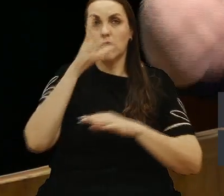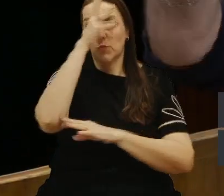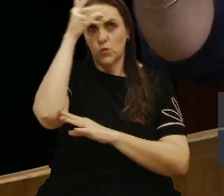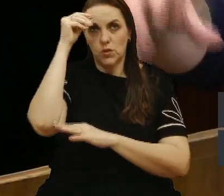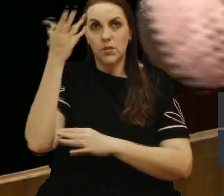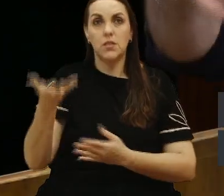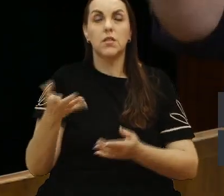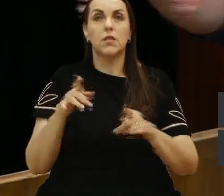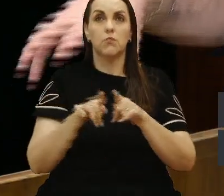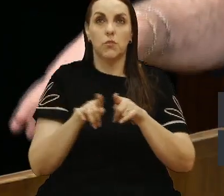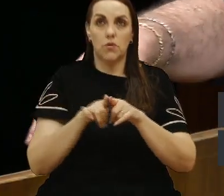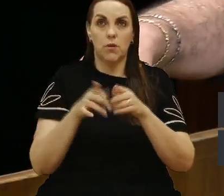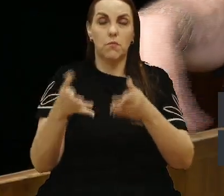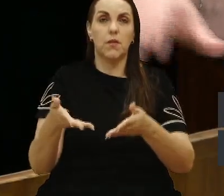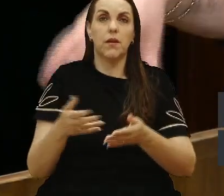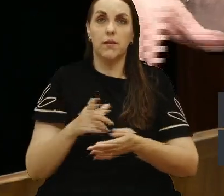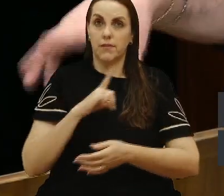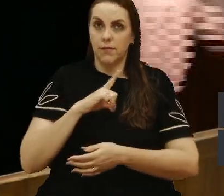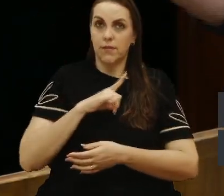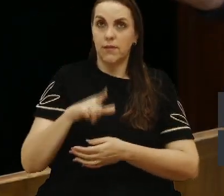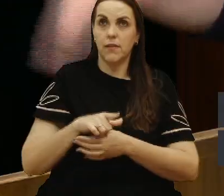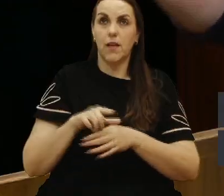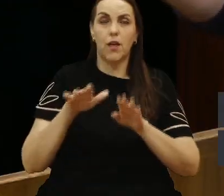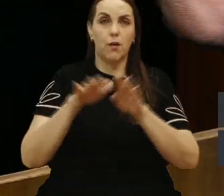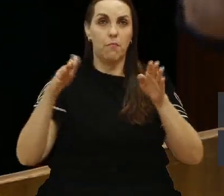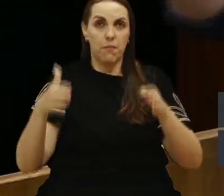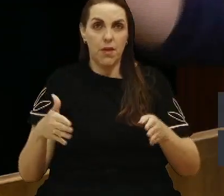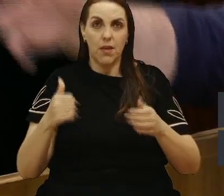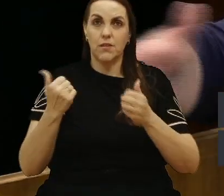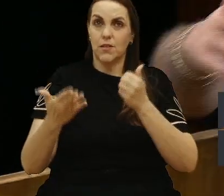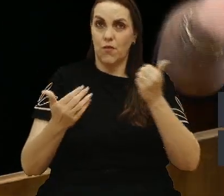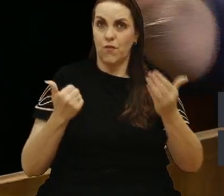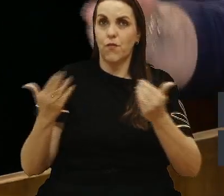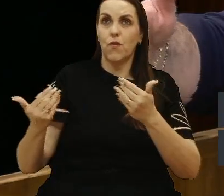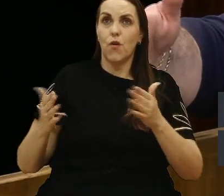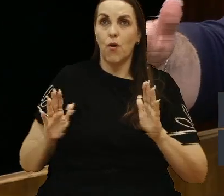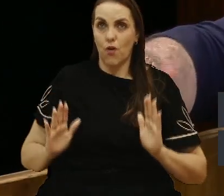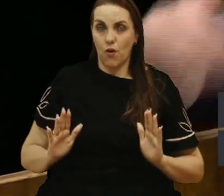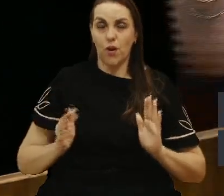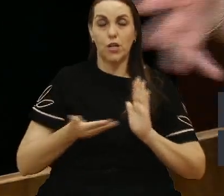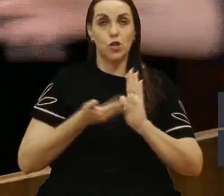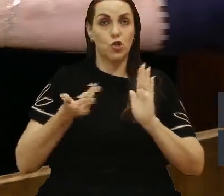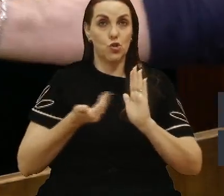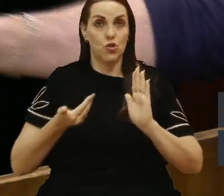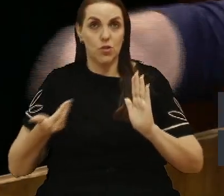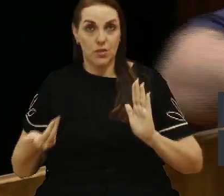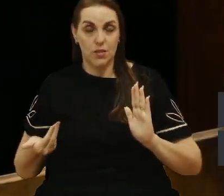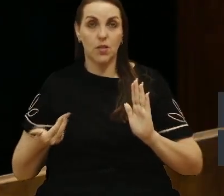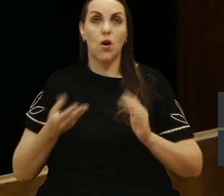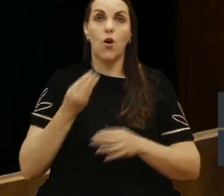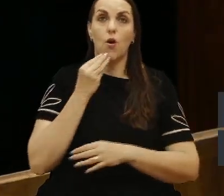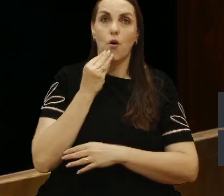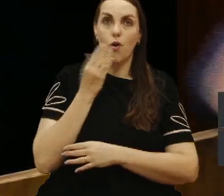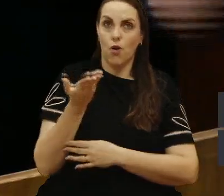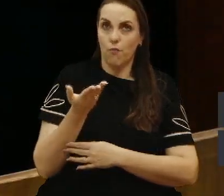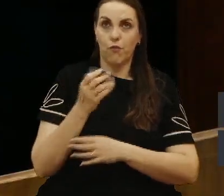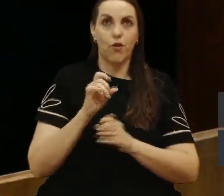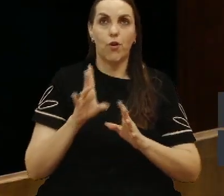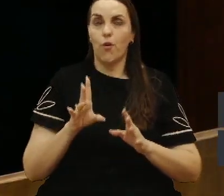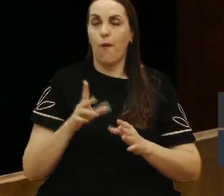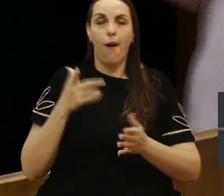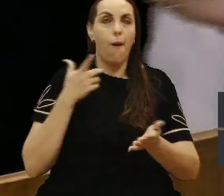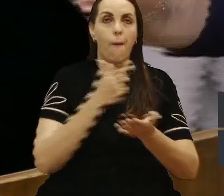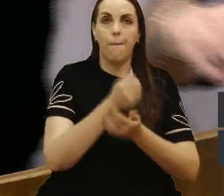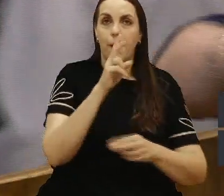excetuado estabelecimentos que têm mesas externas, enfim, né? Várias exceções, mas não tão somente a pessoa pegar, comprar